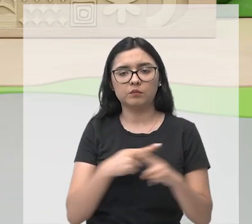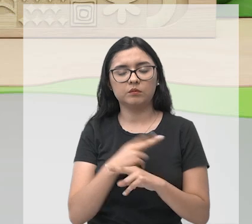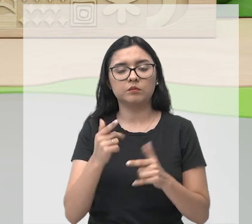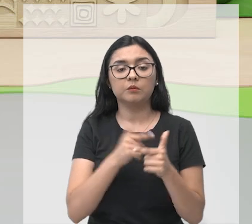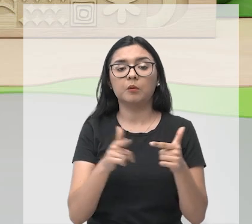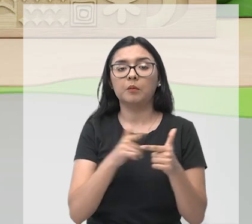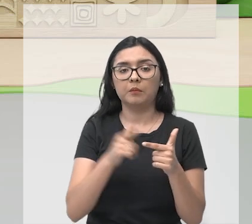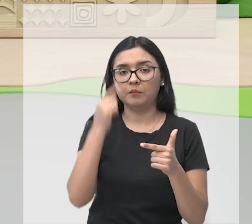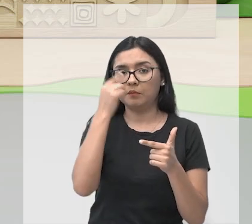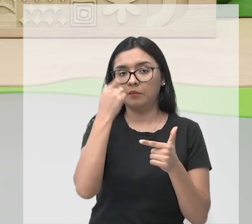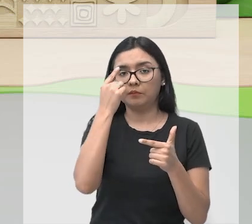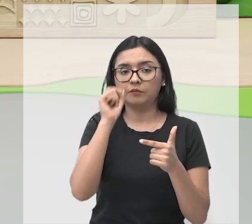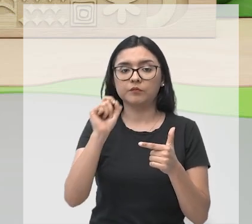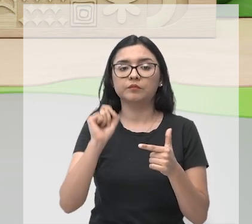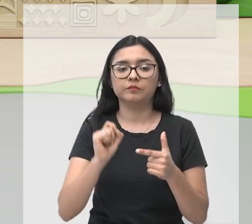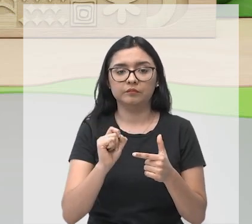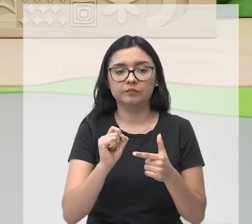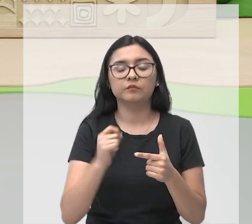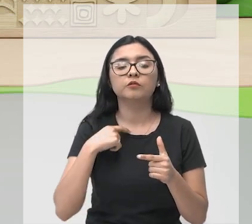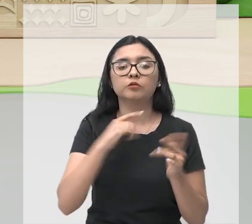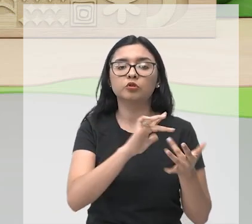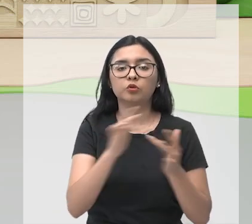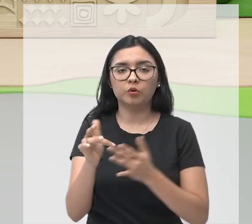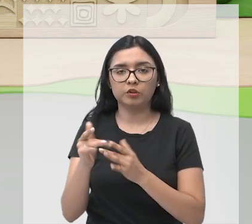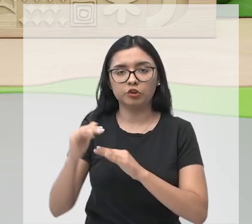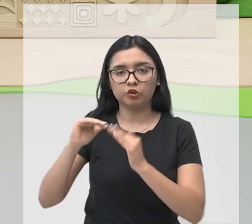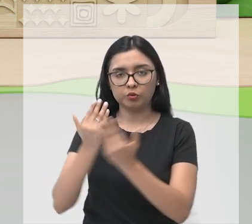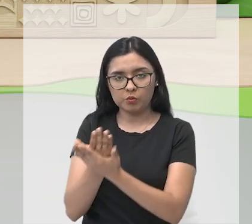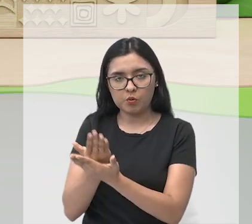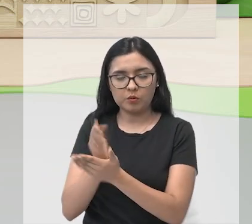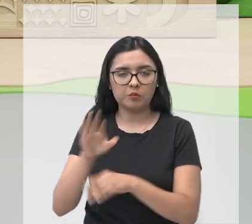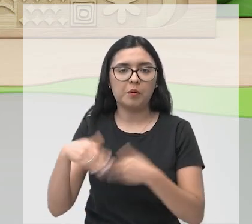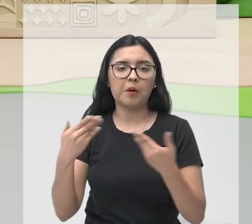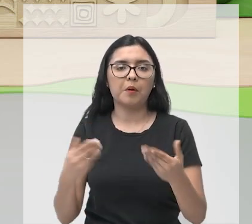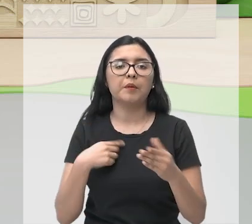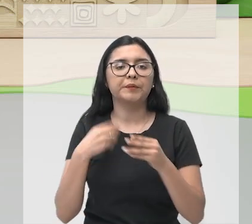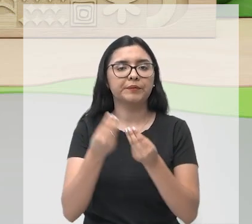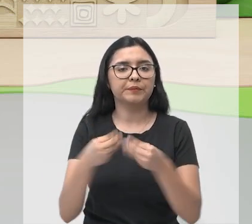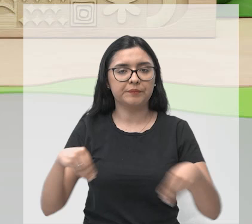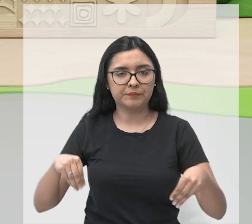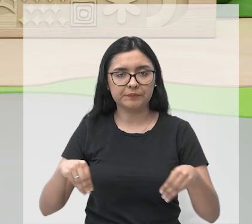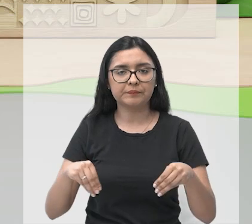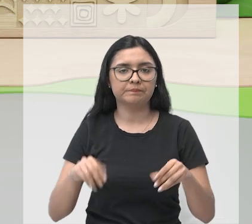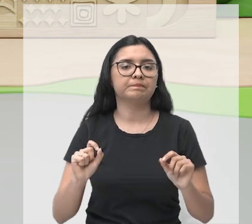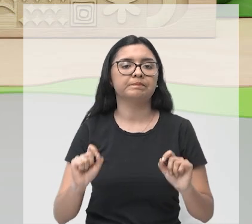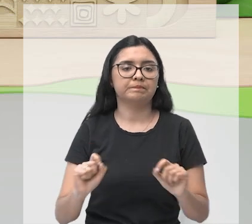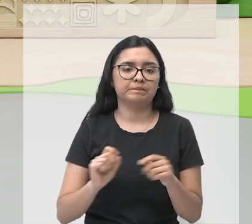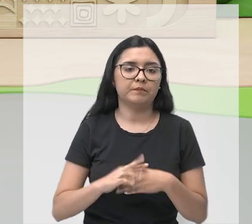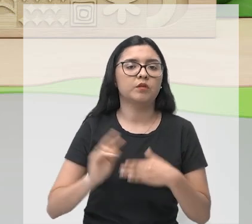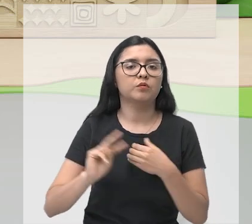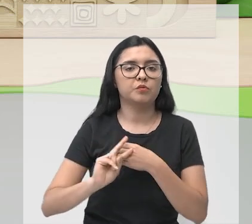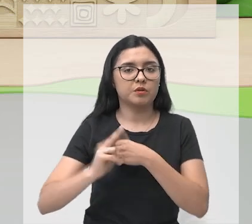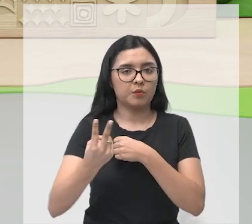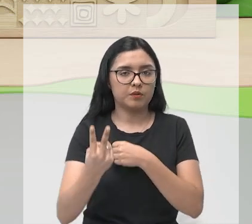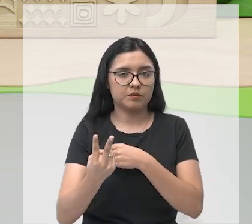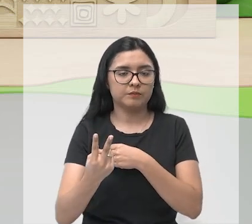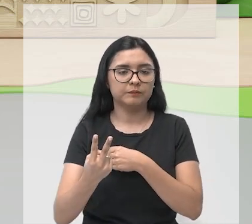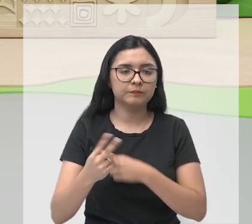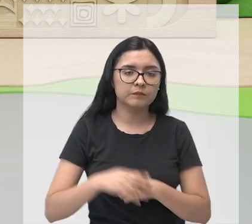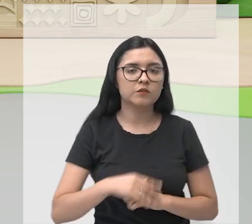desse problema com a comunidade escolar? Qual é o impacto que ele causa, né? O que causa a